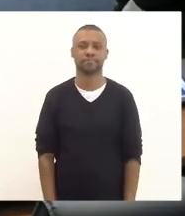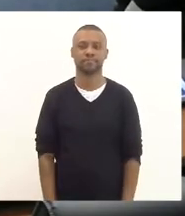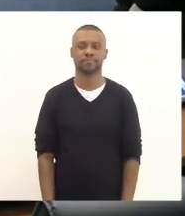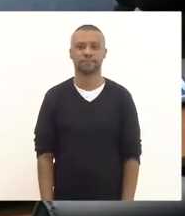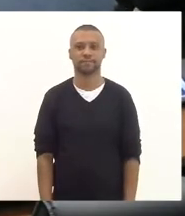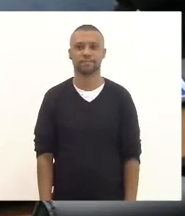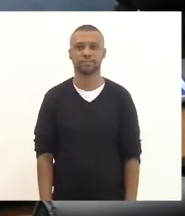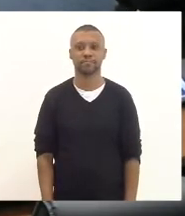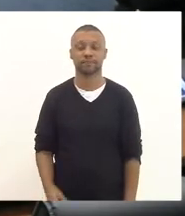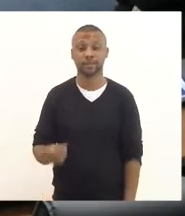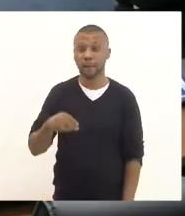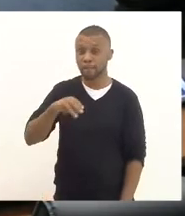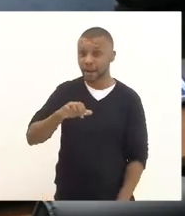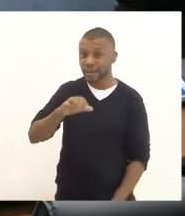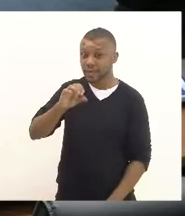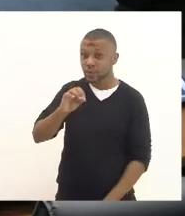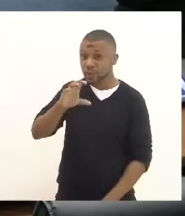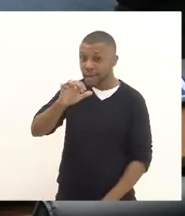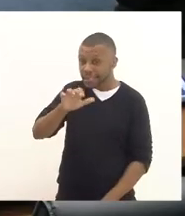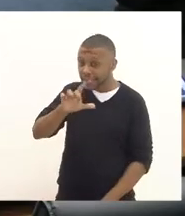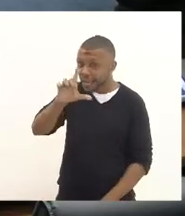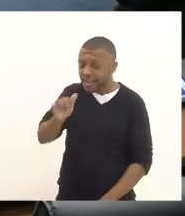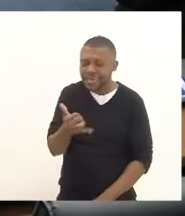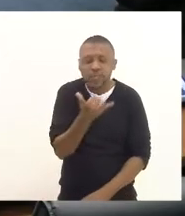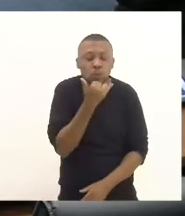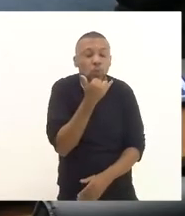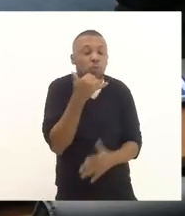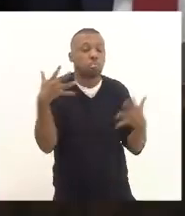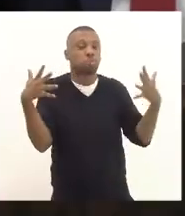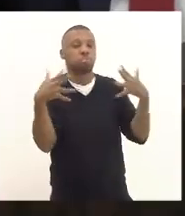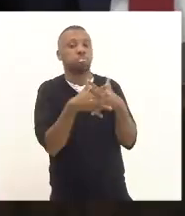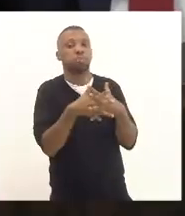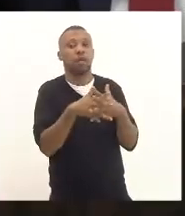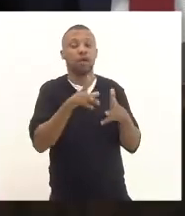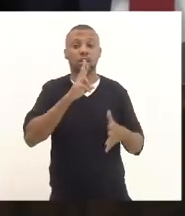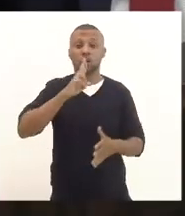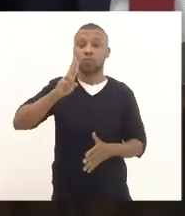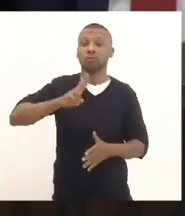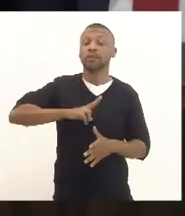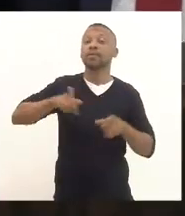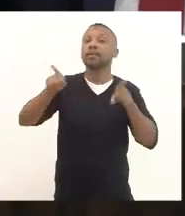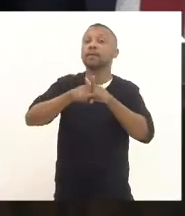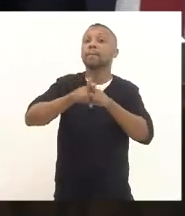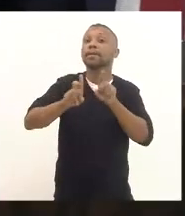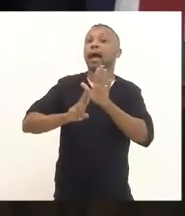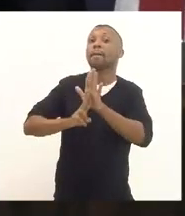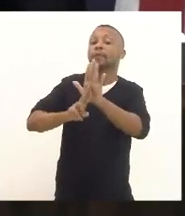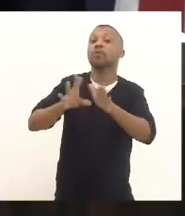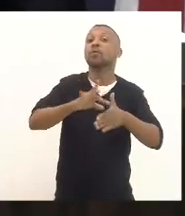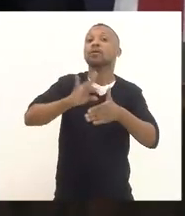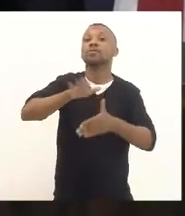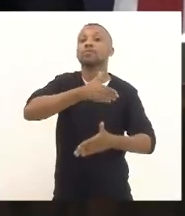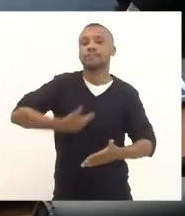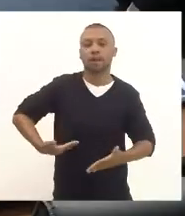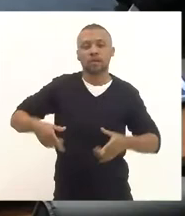o Márcio cadela perdão ele tá respondendo pelo líder do governo também tá